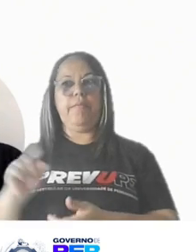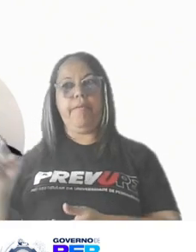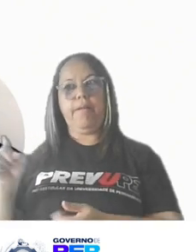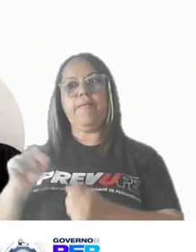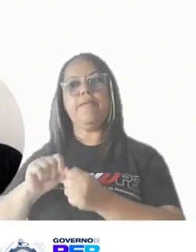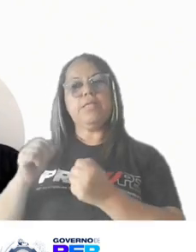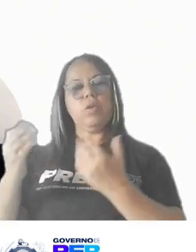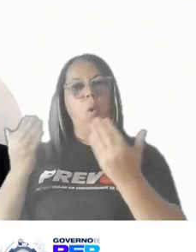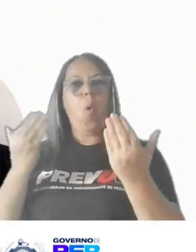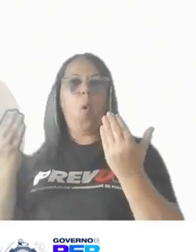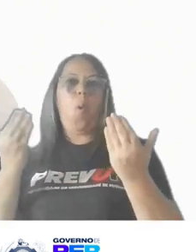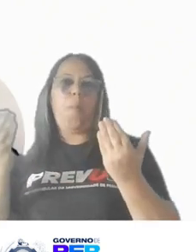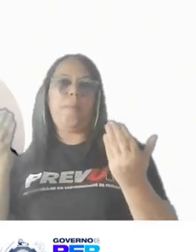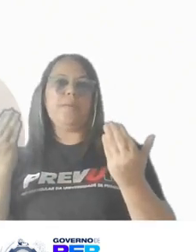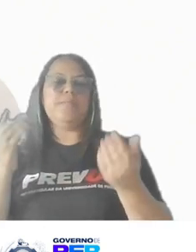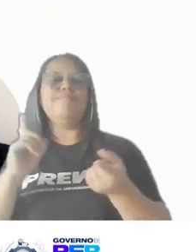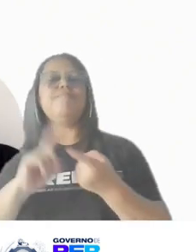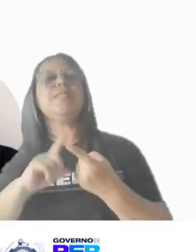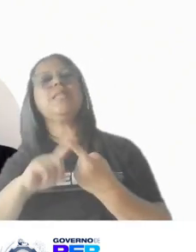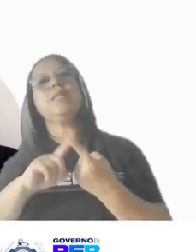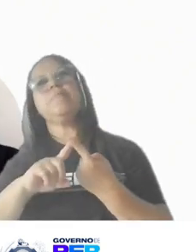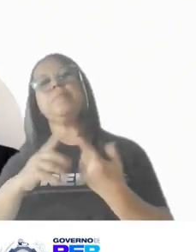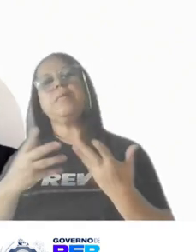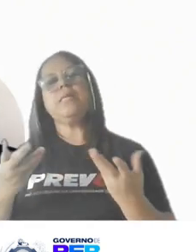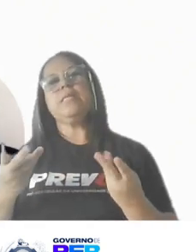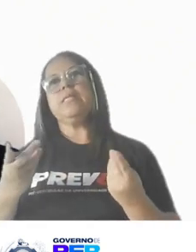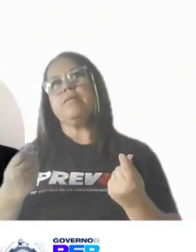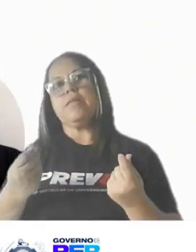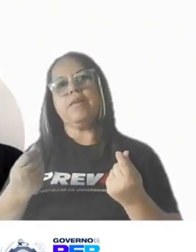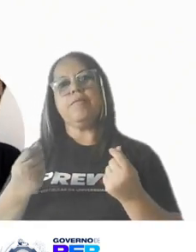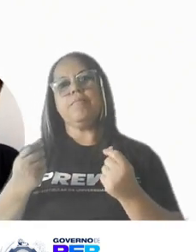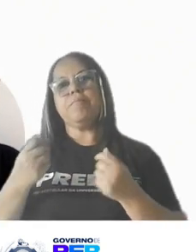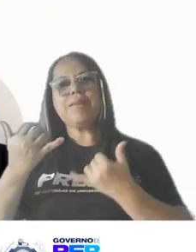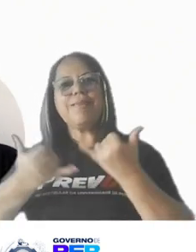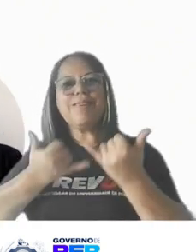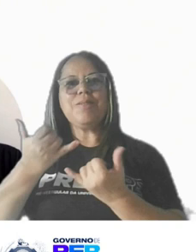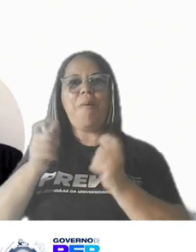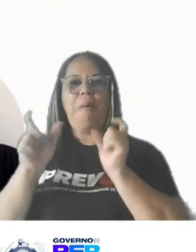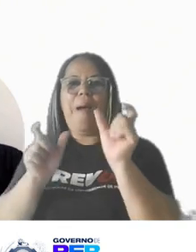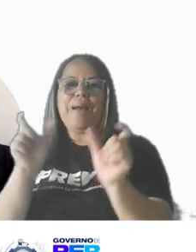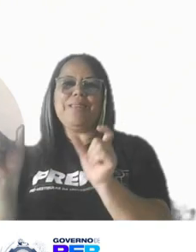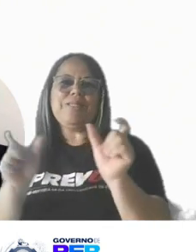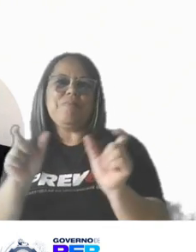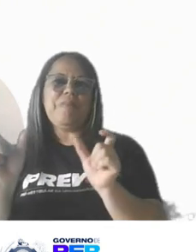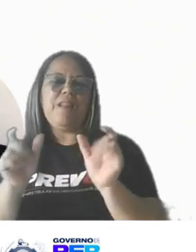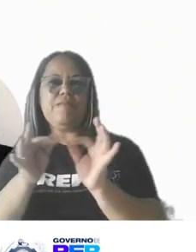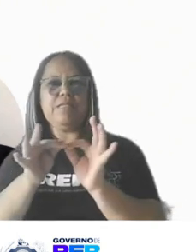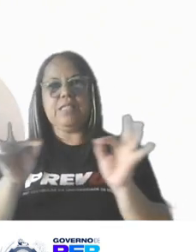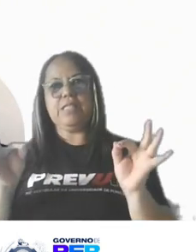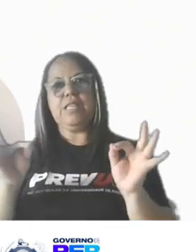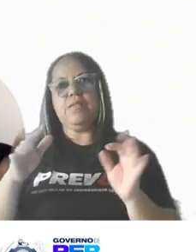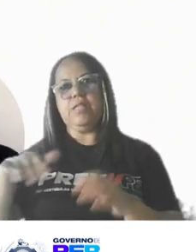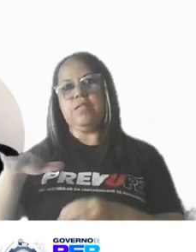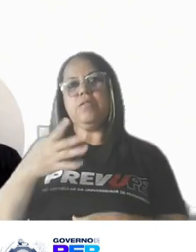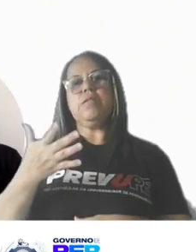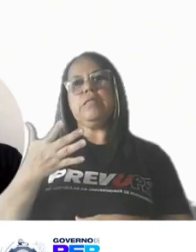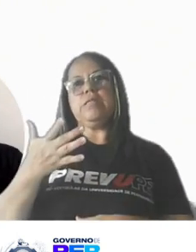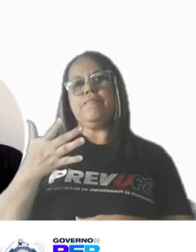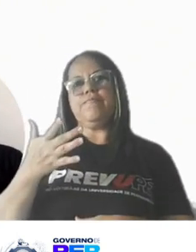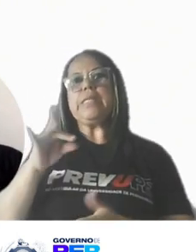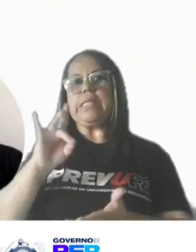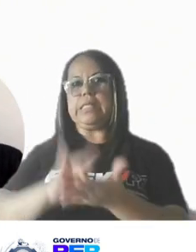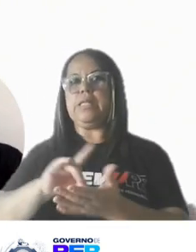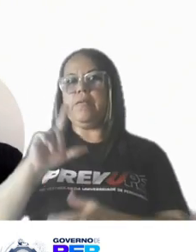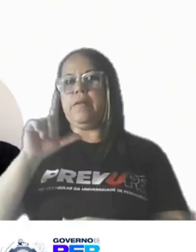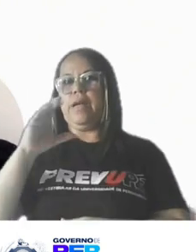está fazendo aí uma comparação e também está mexendo com as palavras, brincando com as palavras de ditado popular. De fato, a letra